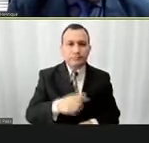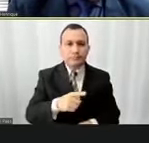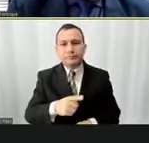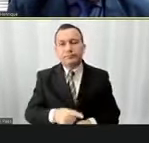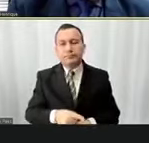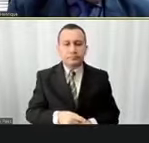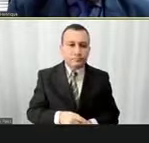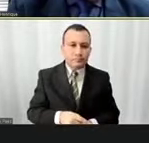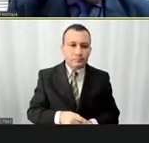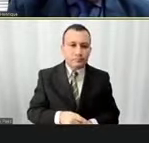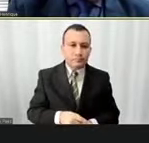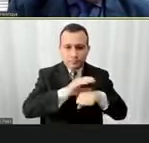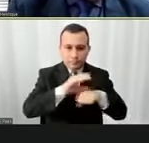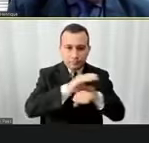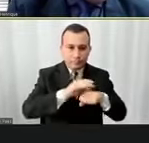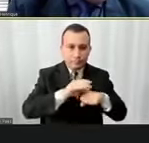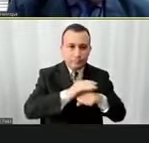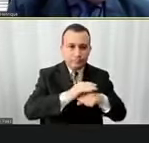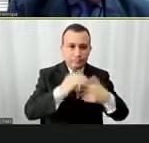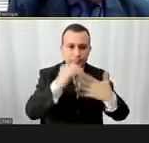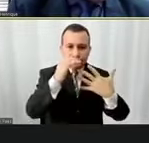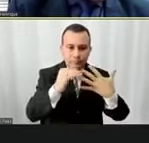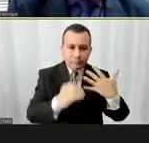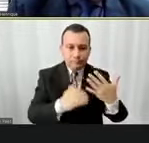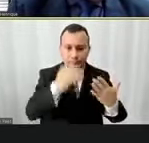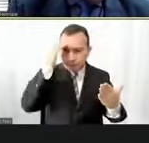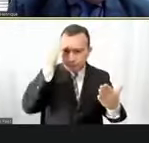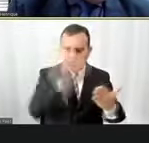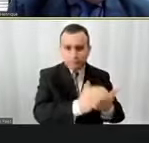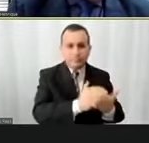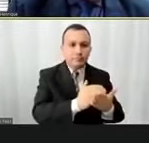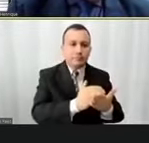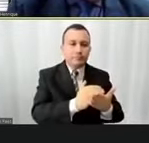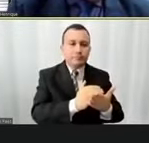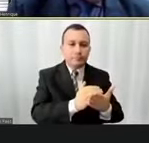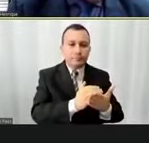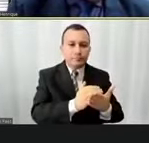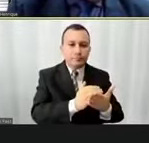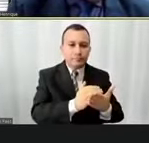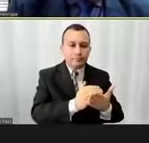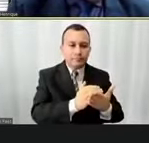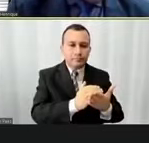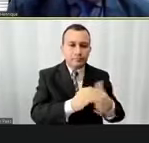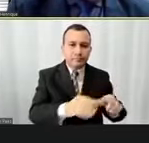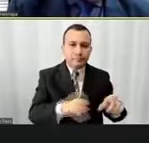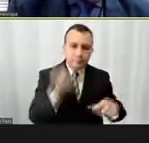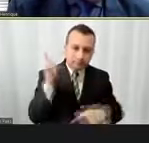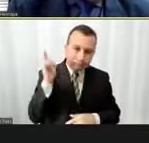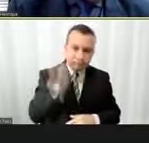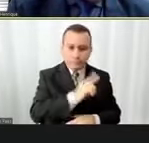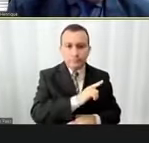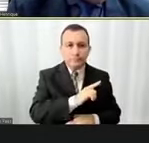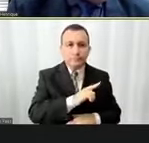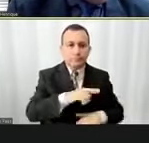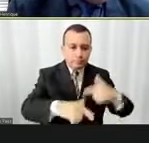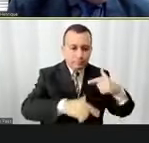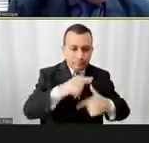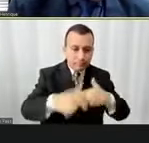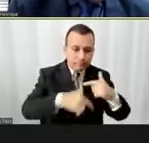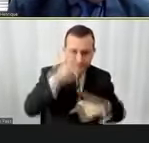preceitos constitucionais e demais comandos legais que regem a matéria, vem conseguindo, através do trabalho institucional da